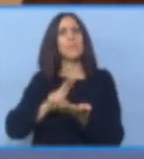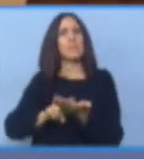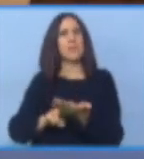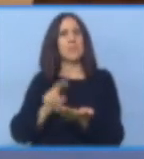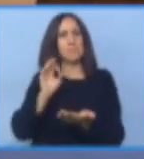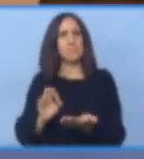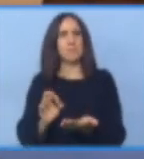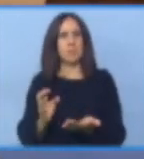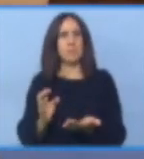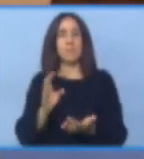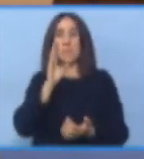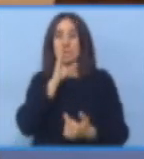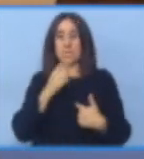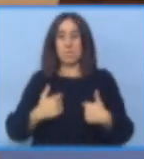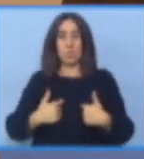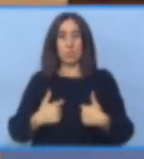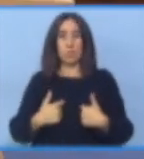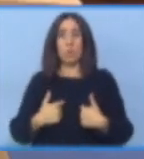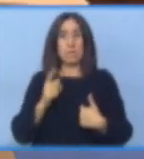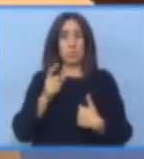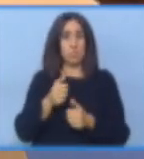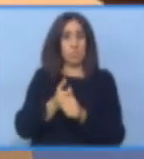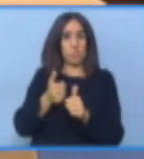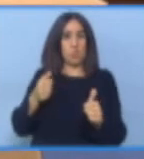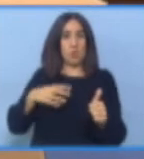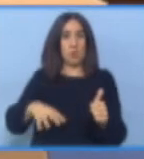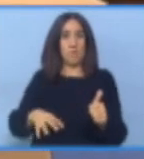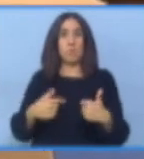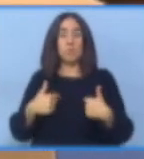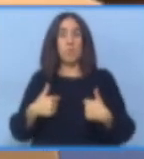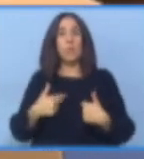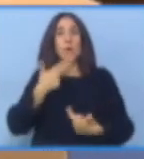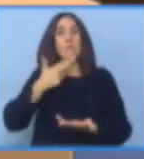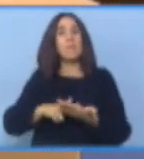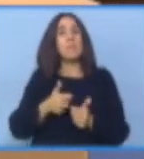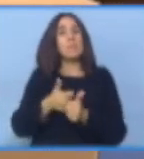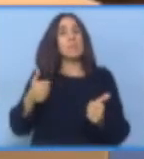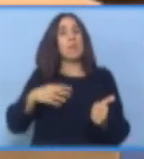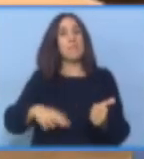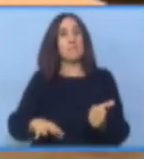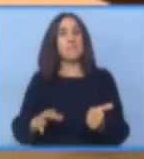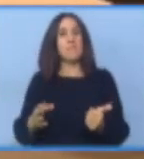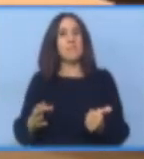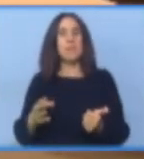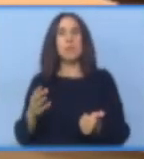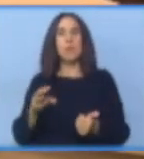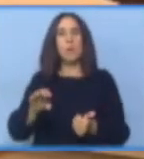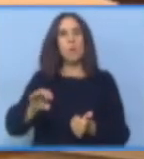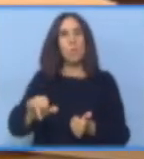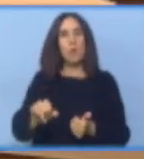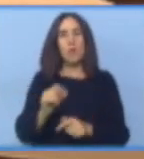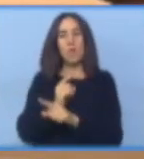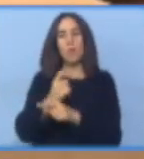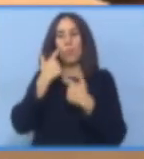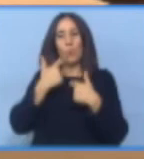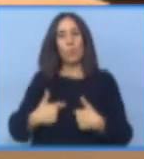inequívoca. Se eu me quero afastar disso, se calhar eu estou-me a querer afastar da verdade. Ao ligar-me, seja ao lugar ou sítio onde está o